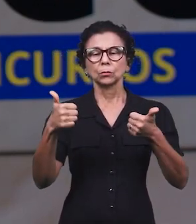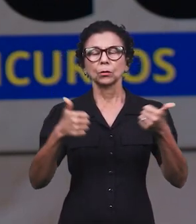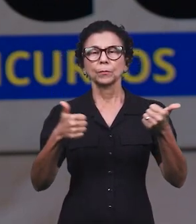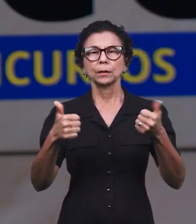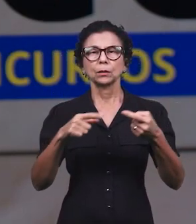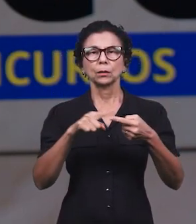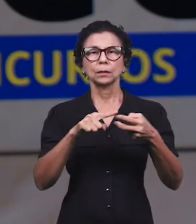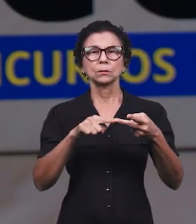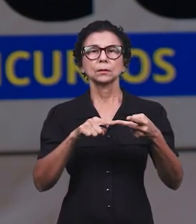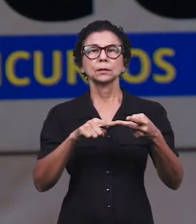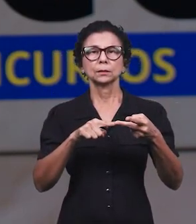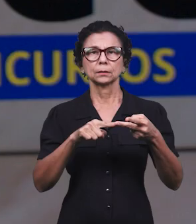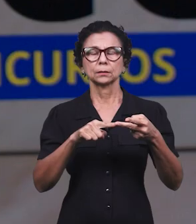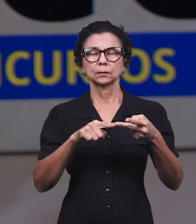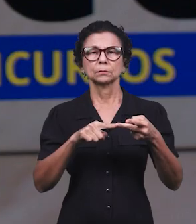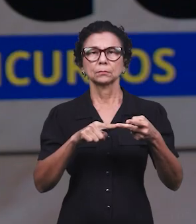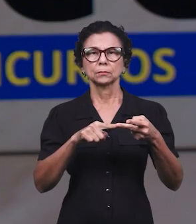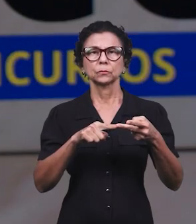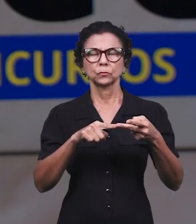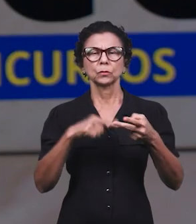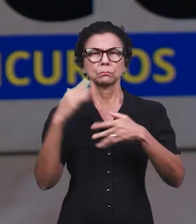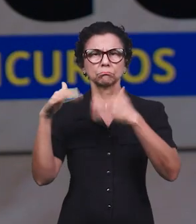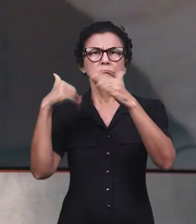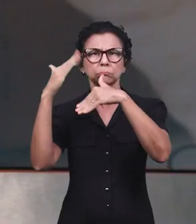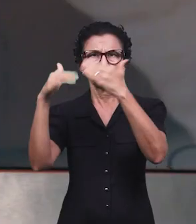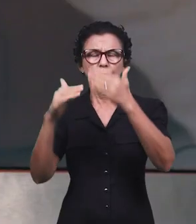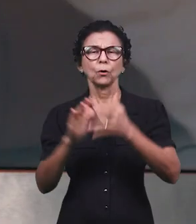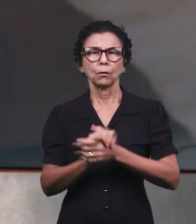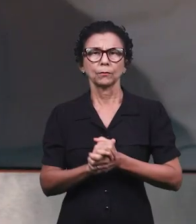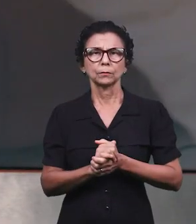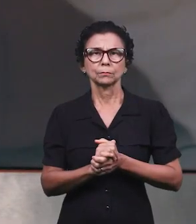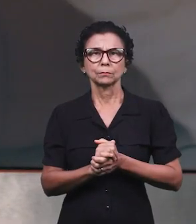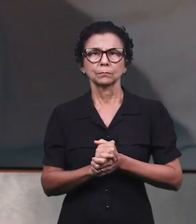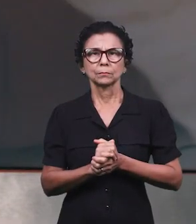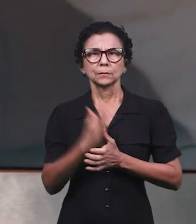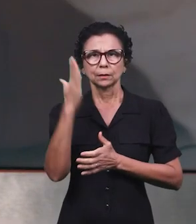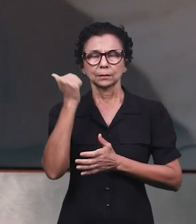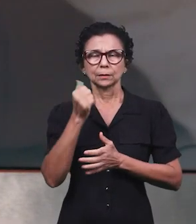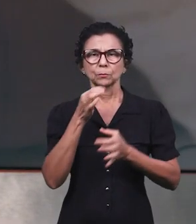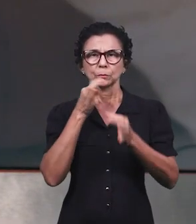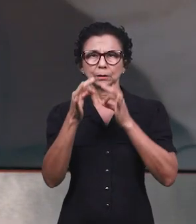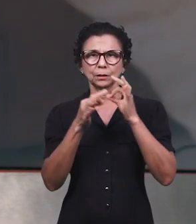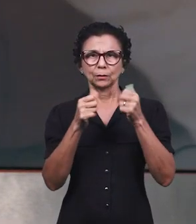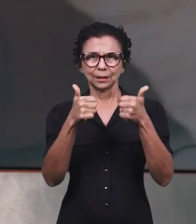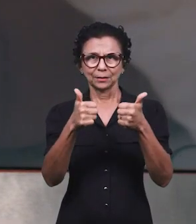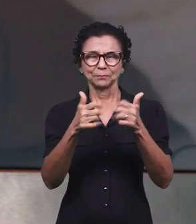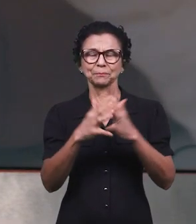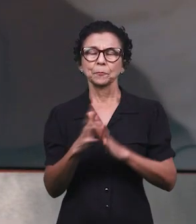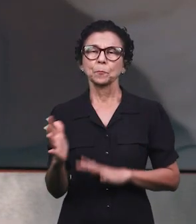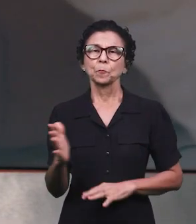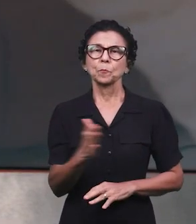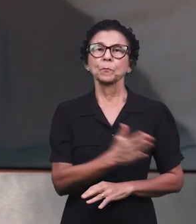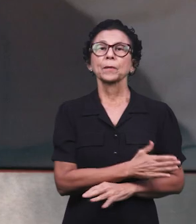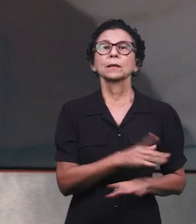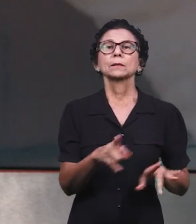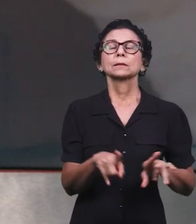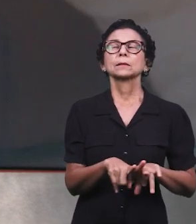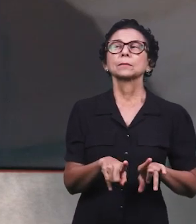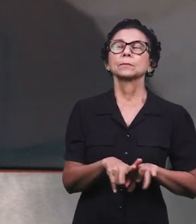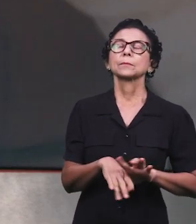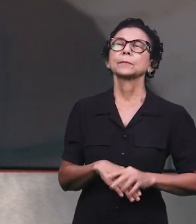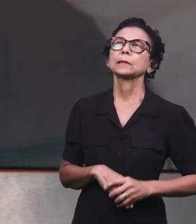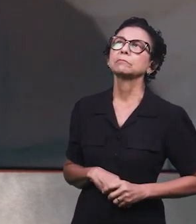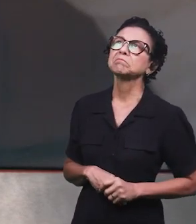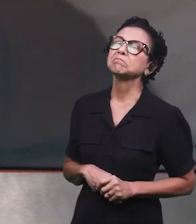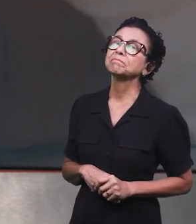distância? Nós queremos saber a sua opinião. Escreve para a gente, tá bom? Agora, eu quero falar com vocês também sobre